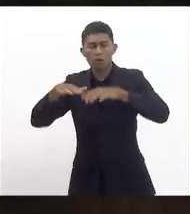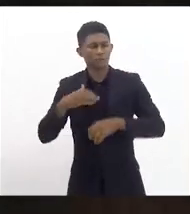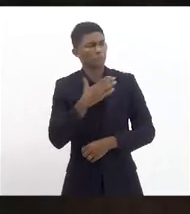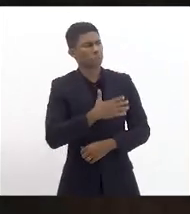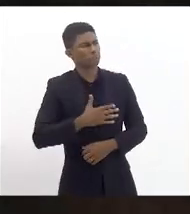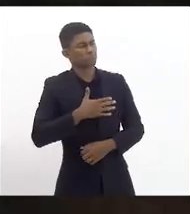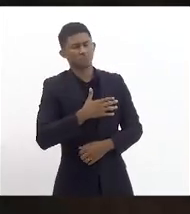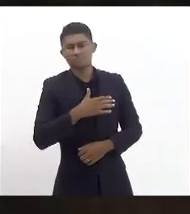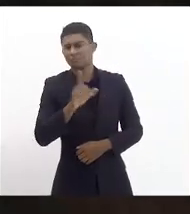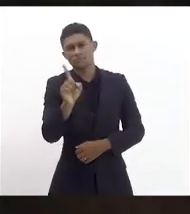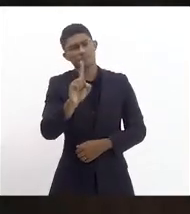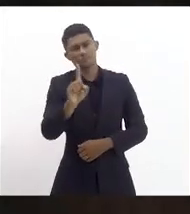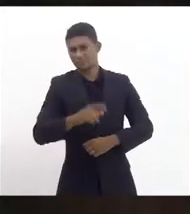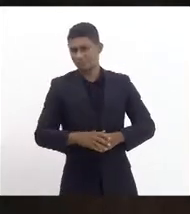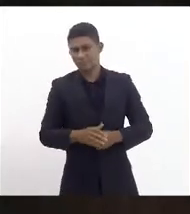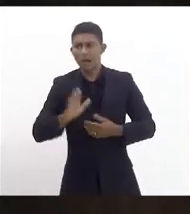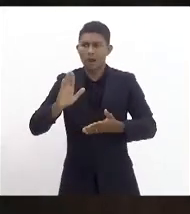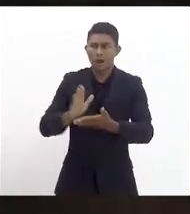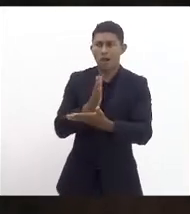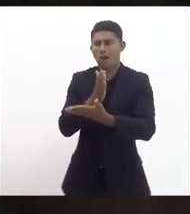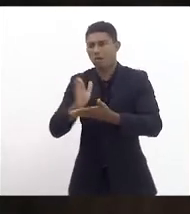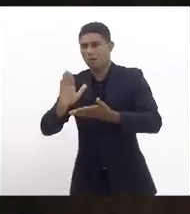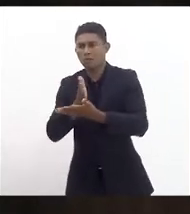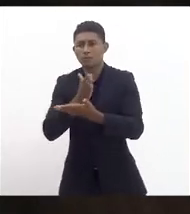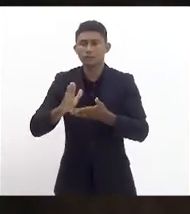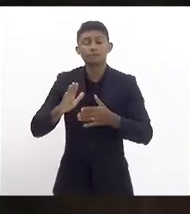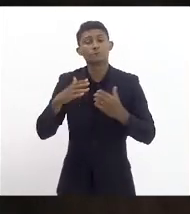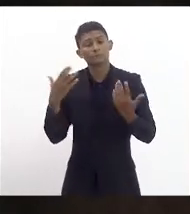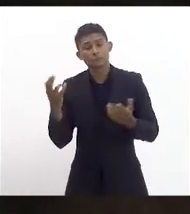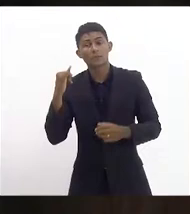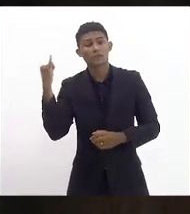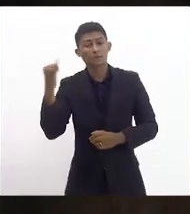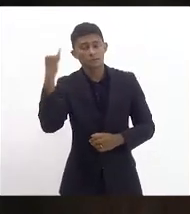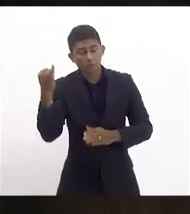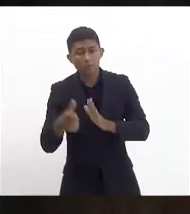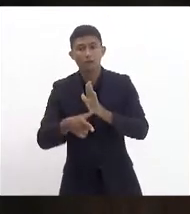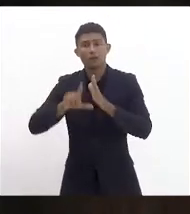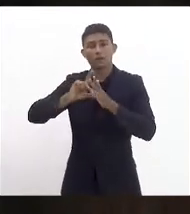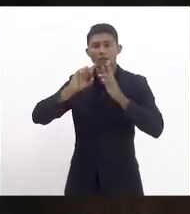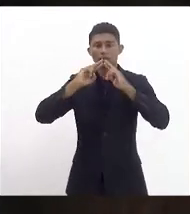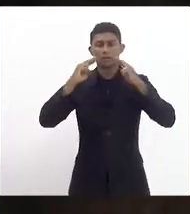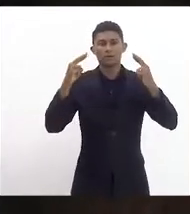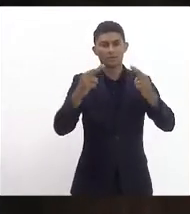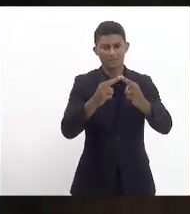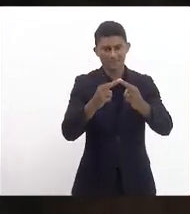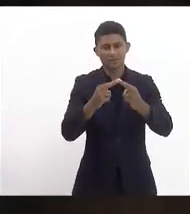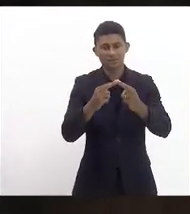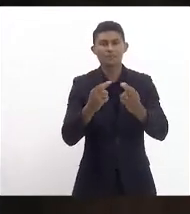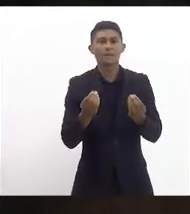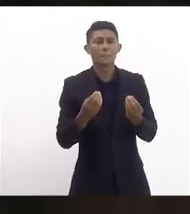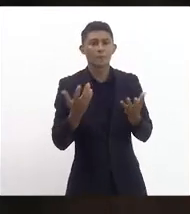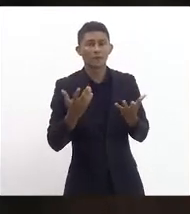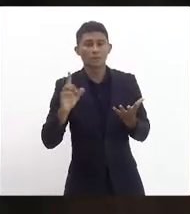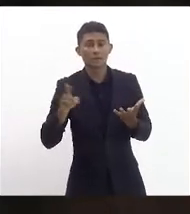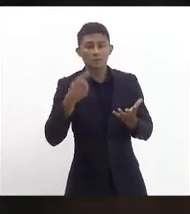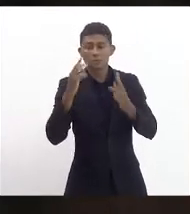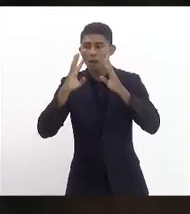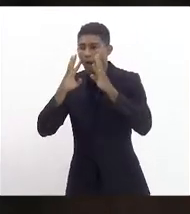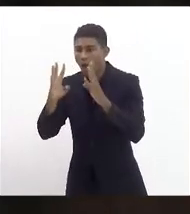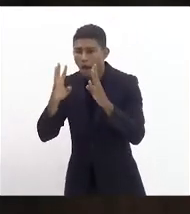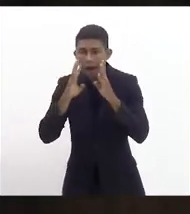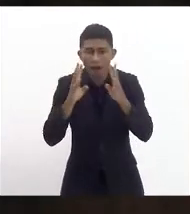policiais civis. Então, mais do que nunca, a realização das audiências públicas para que a gente possa ouvir e saber